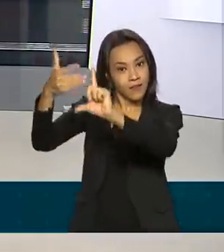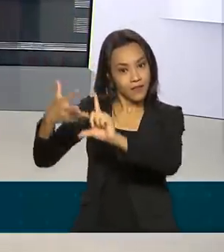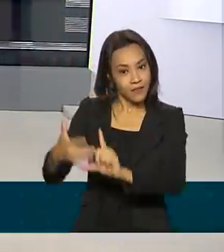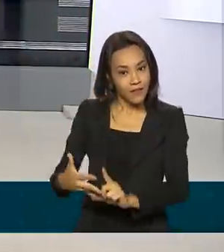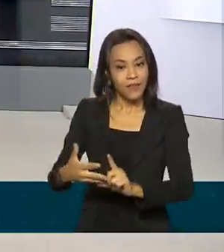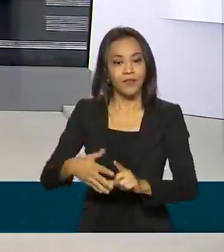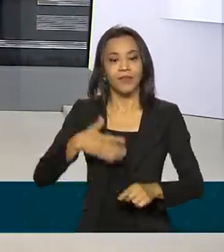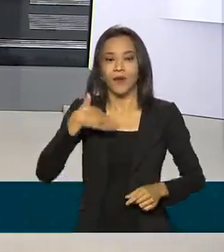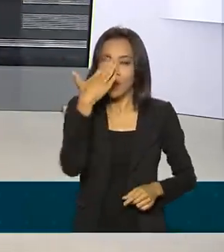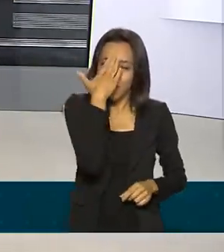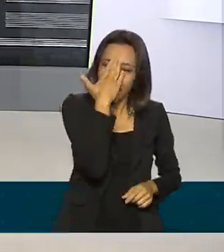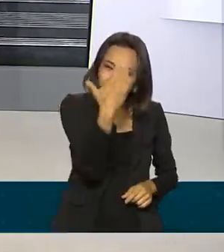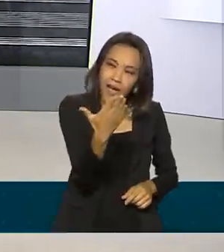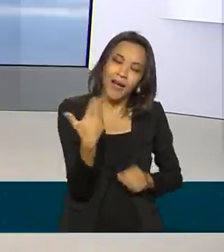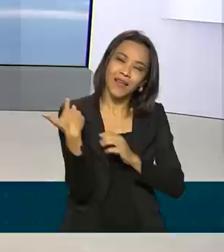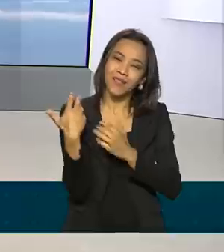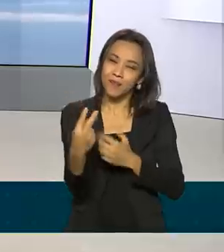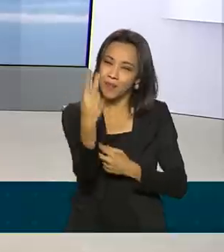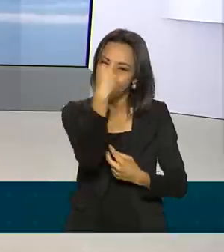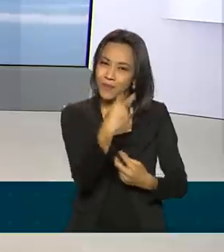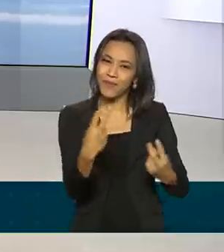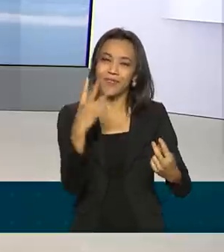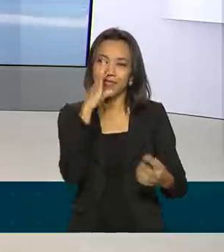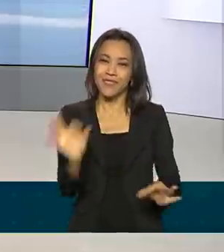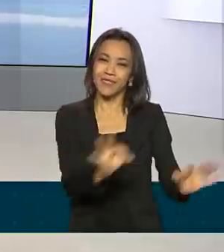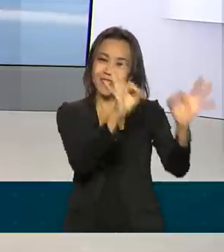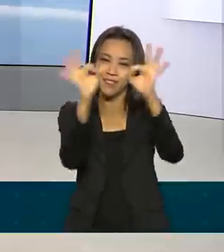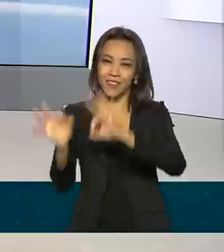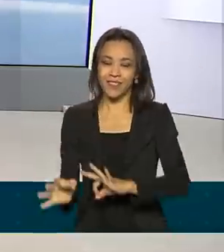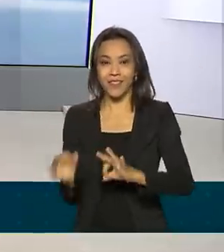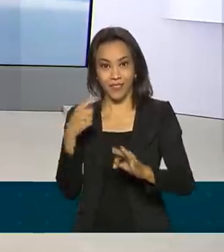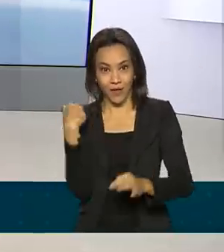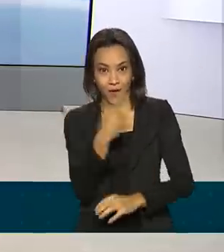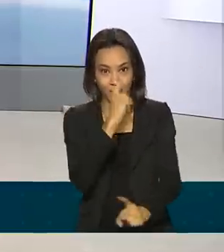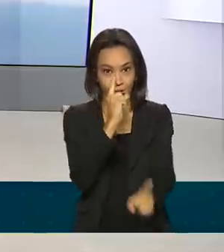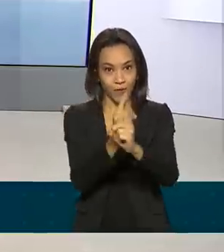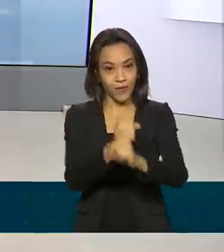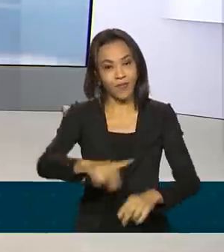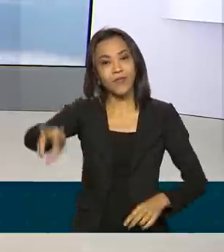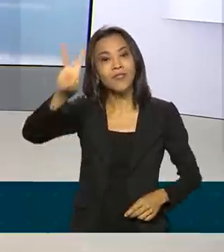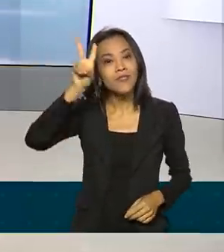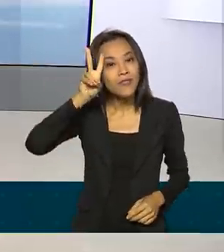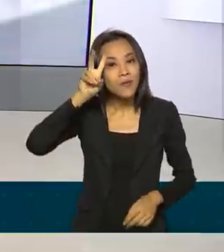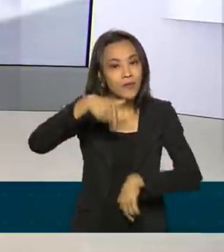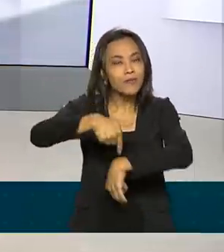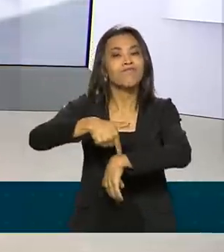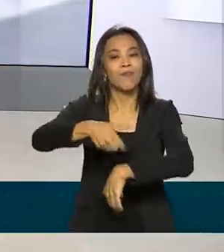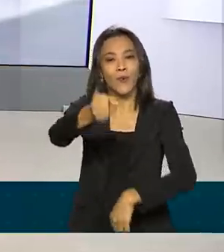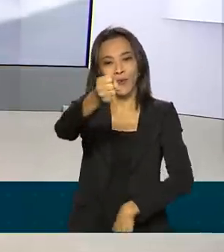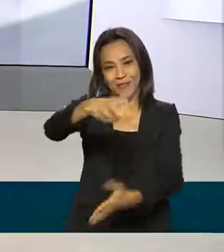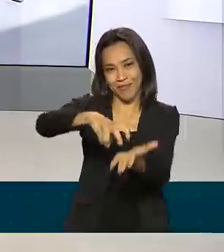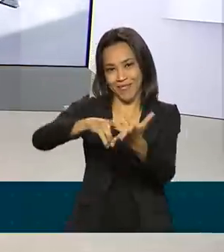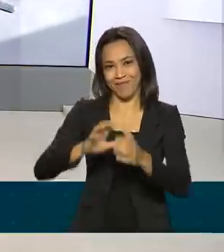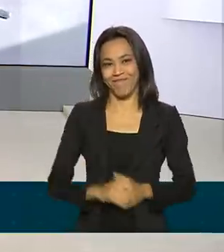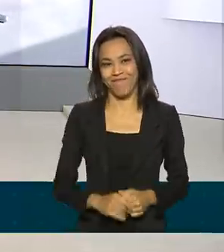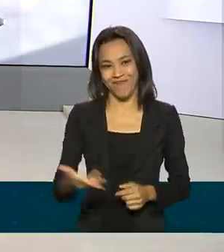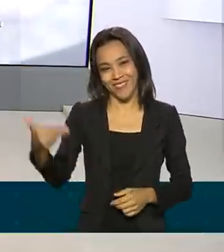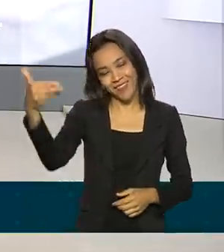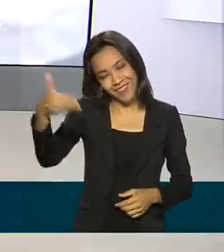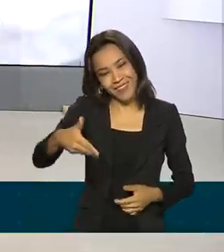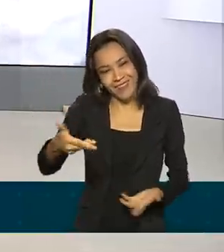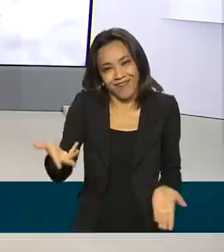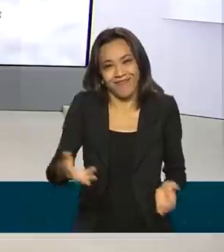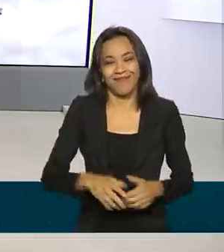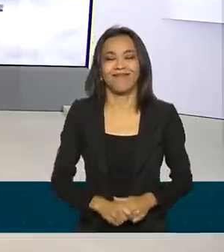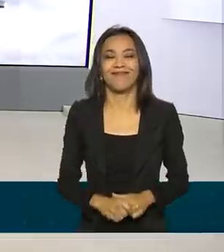sociais muito obrigada pela sua companhia pela sua audiência a gente volta a se encontrar na segunda-feira às 8 horas da manhã aqui no